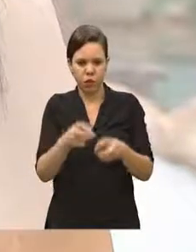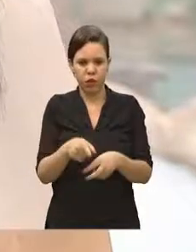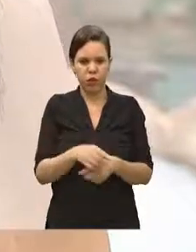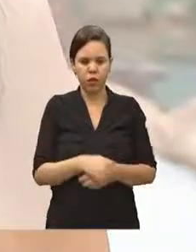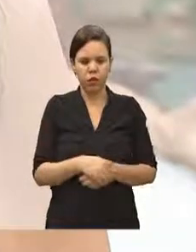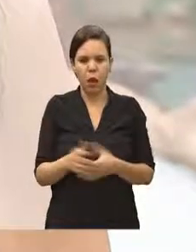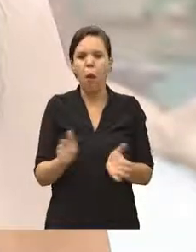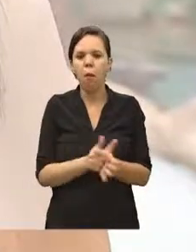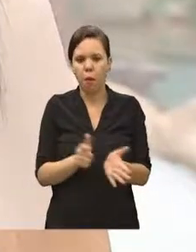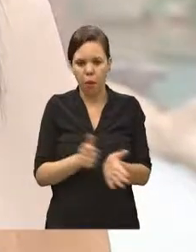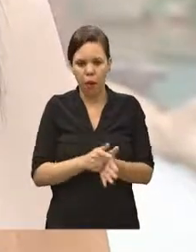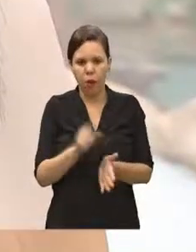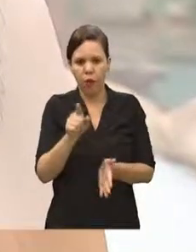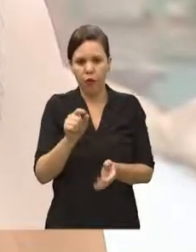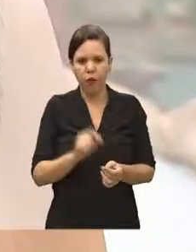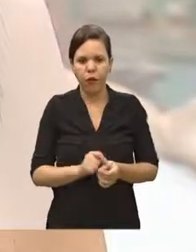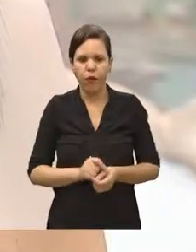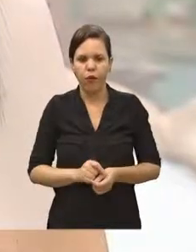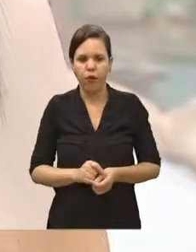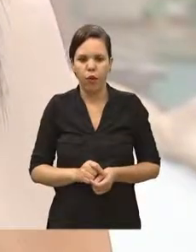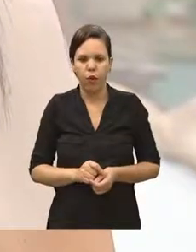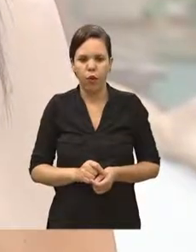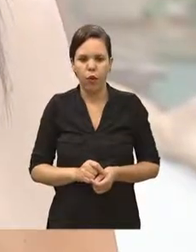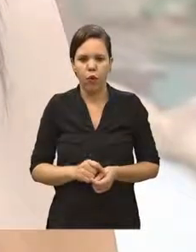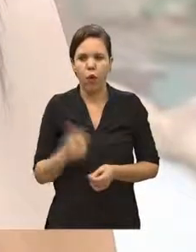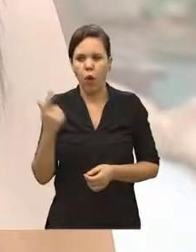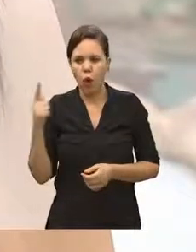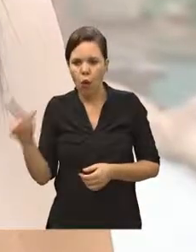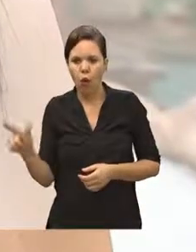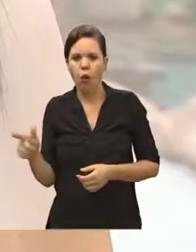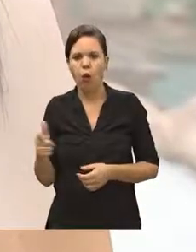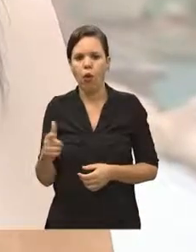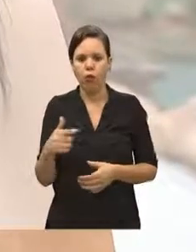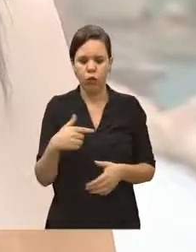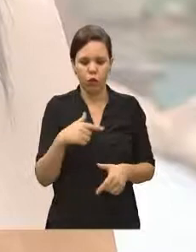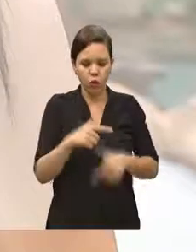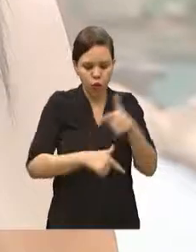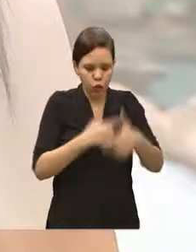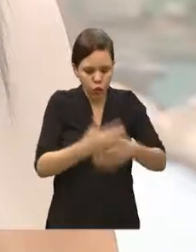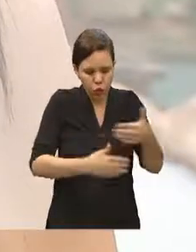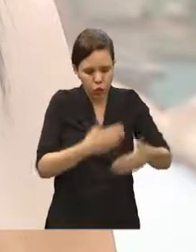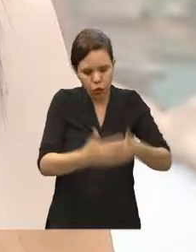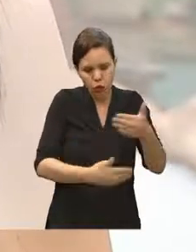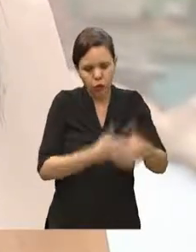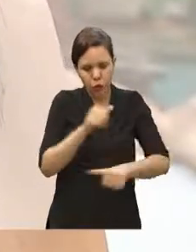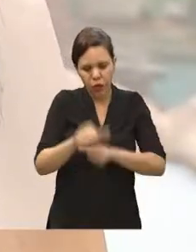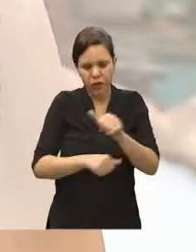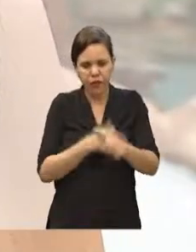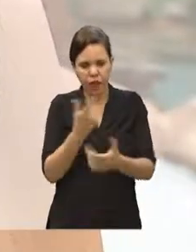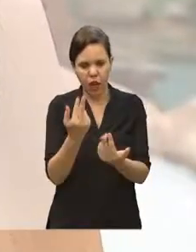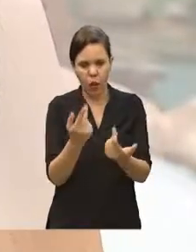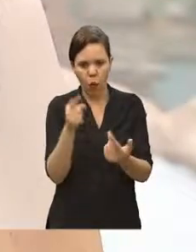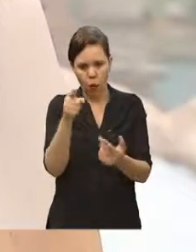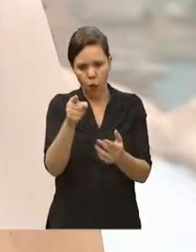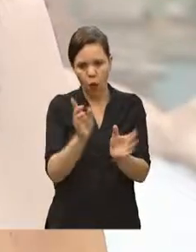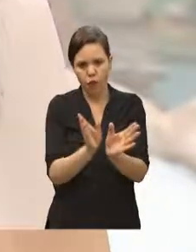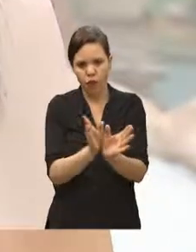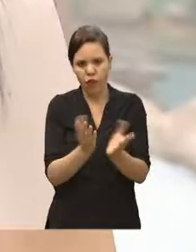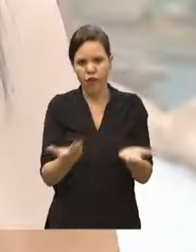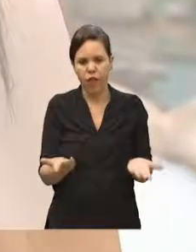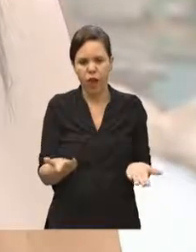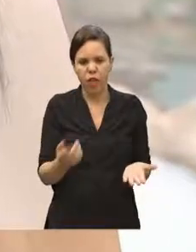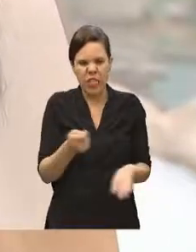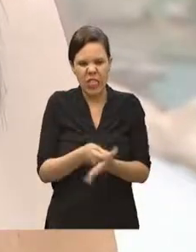que o papelão ele foi o quê? Ele passou por um outro tipo de processo para poder se tornar esse vaso e